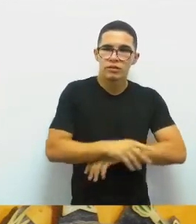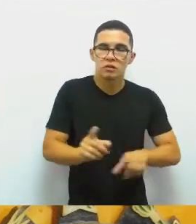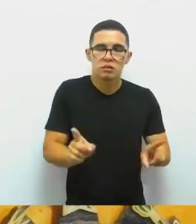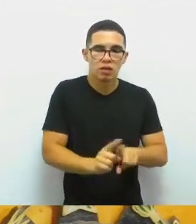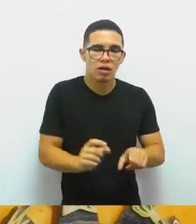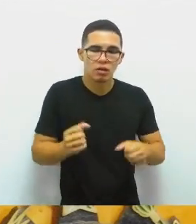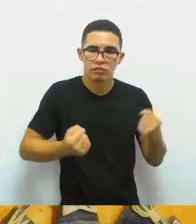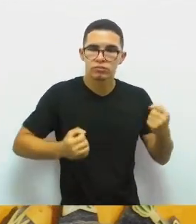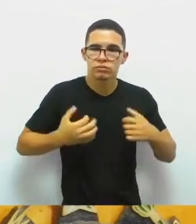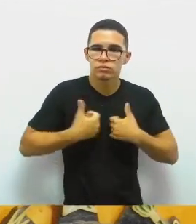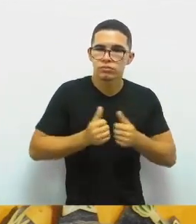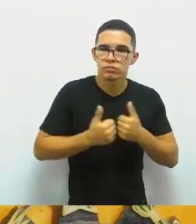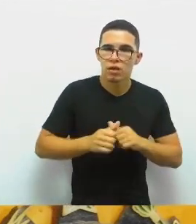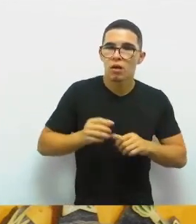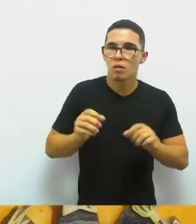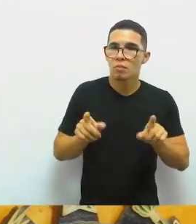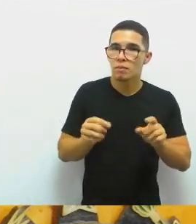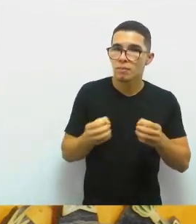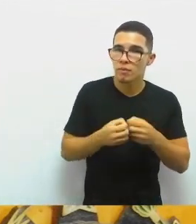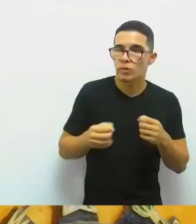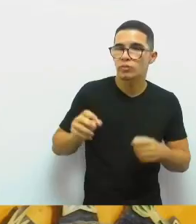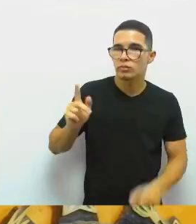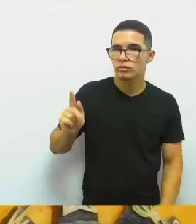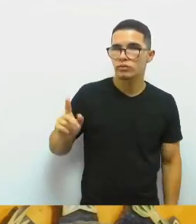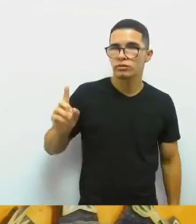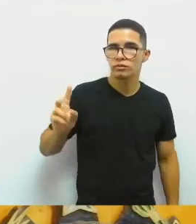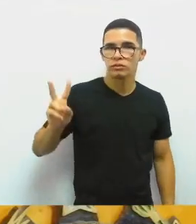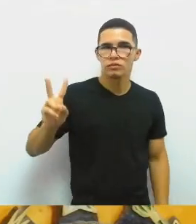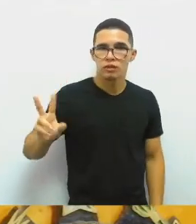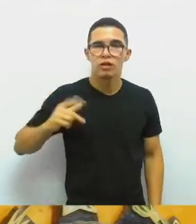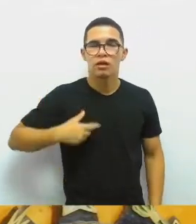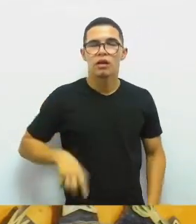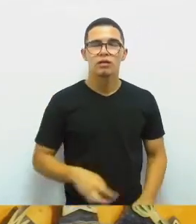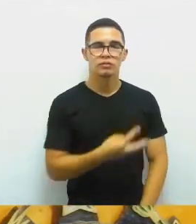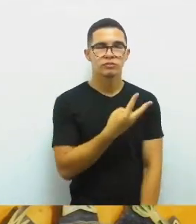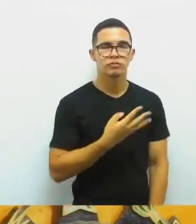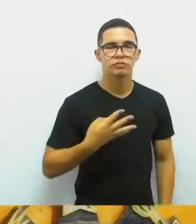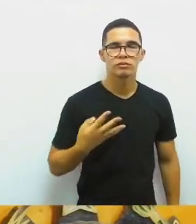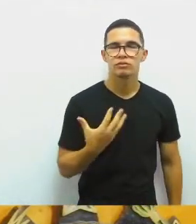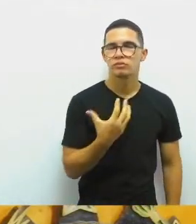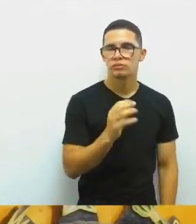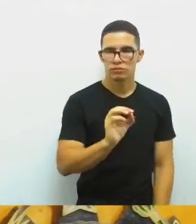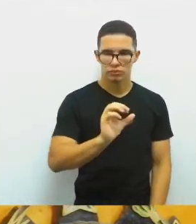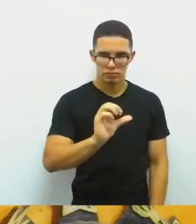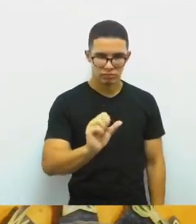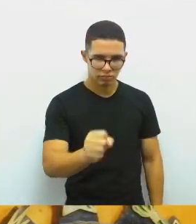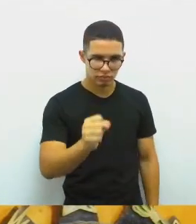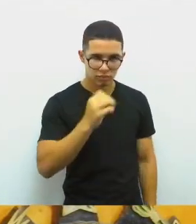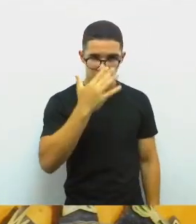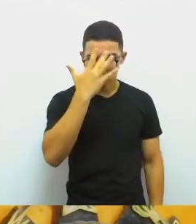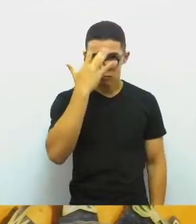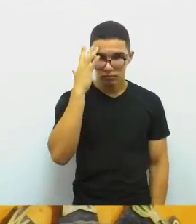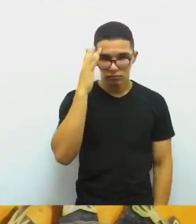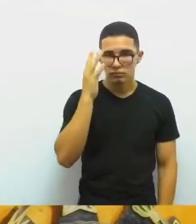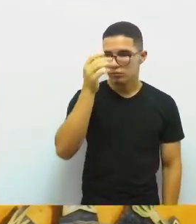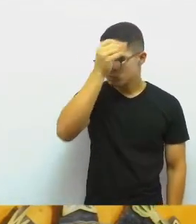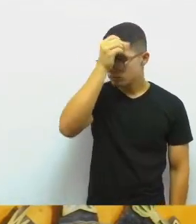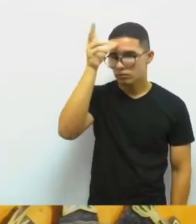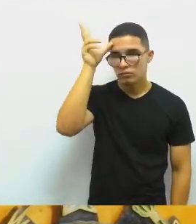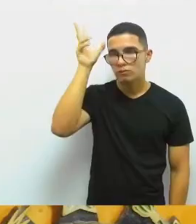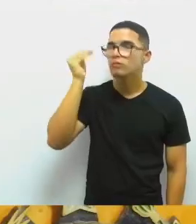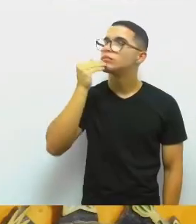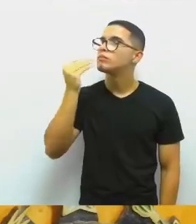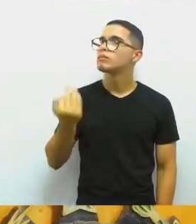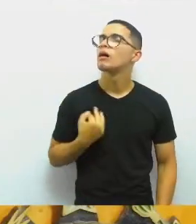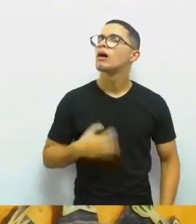retorno, próximo ao GDV, no bairro Jacuacanga. Indicação 3478, indicando ao prefeito municipal a troca da tampa